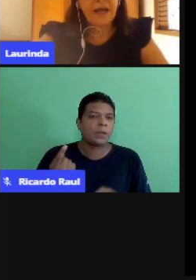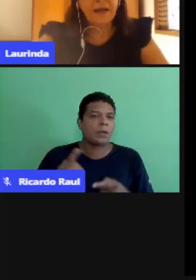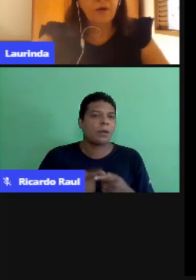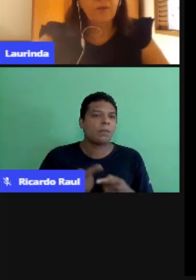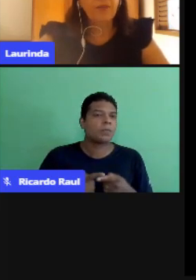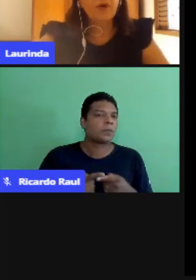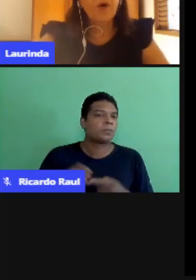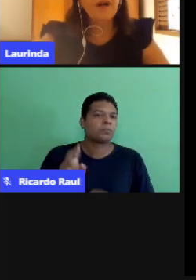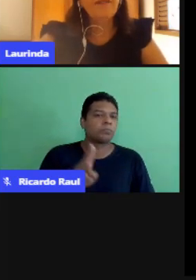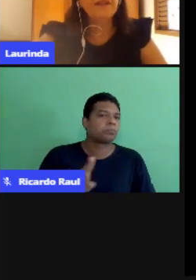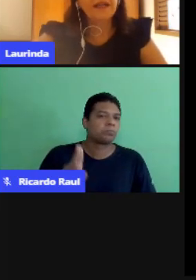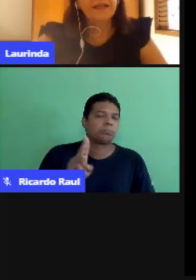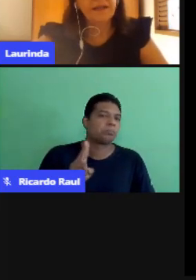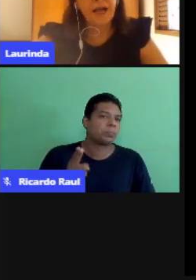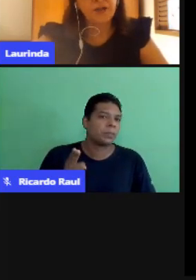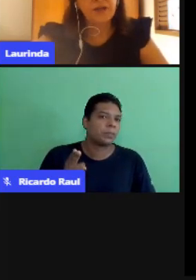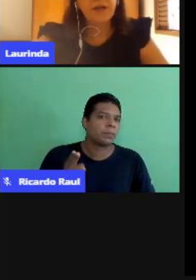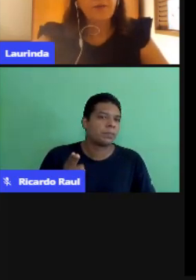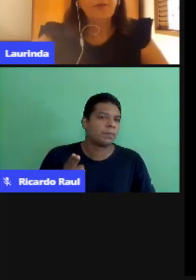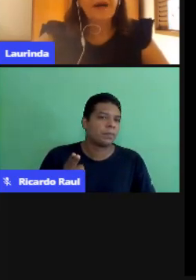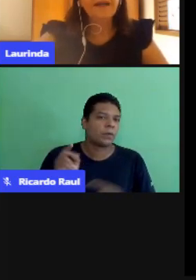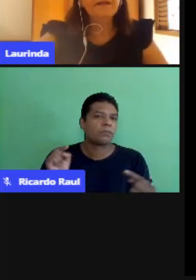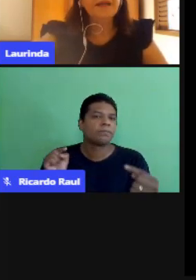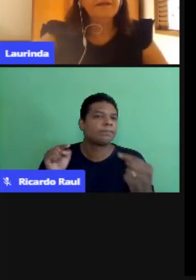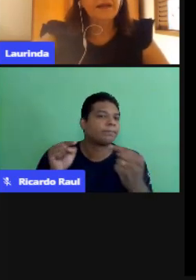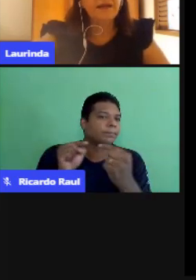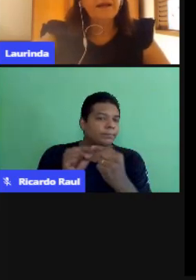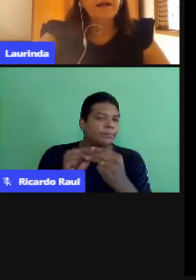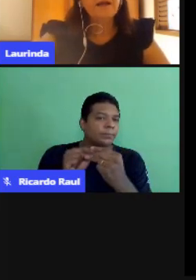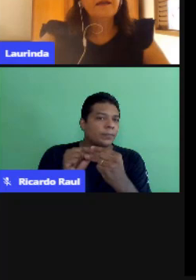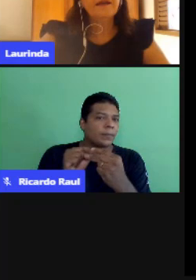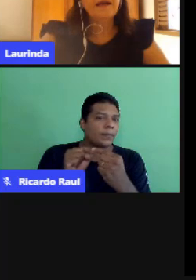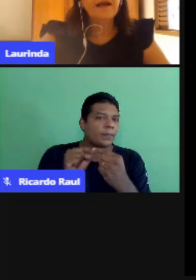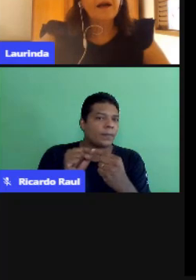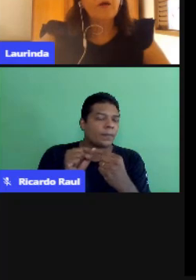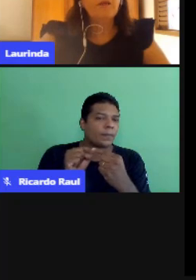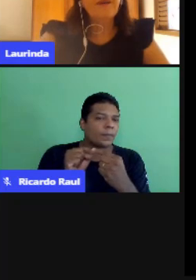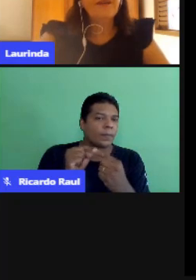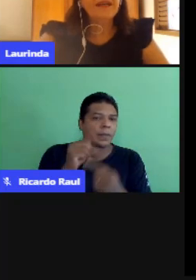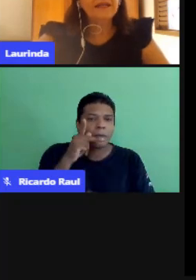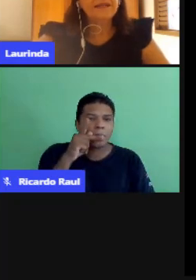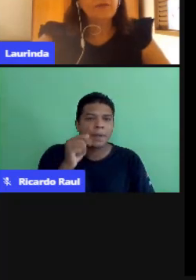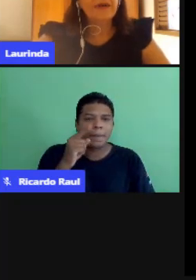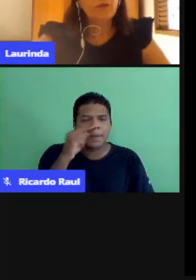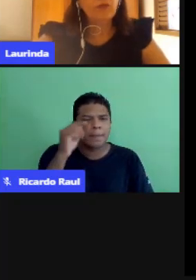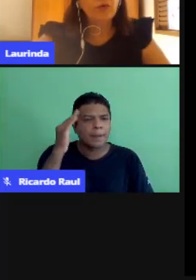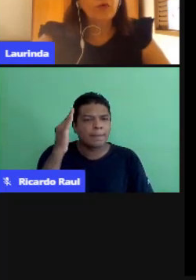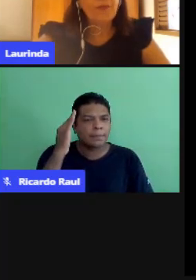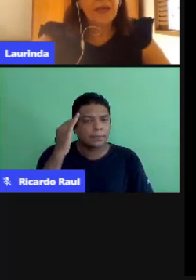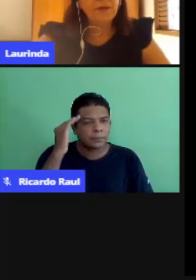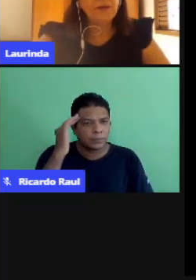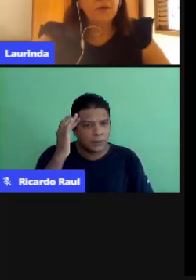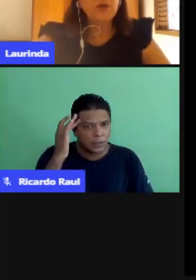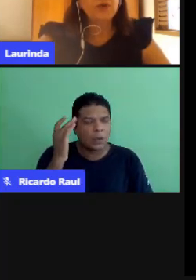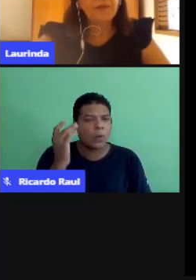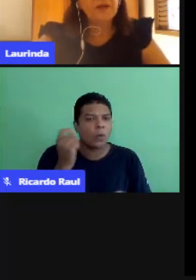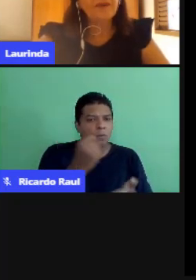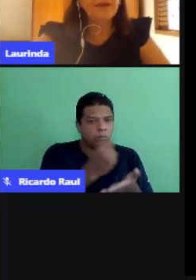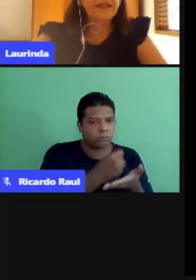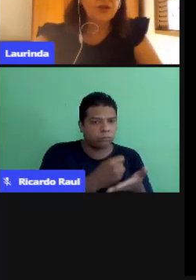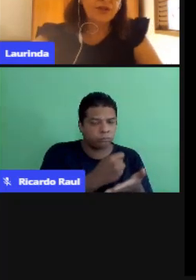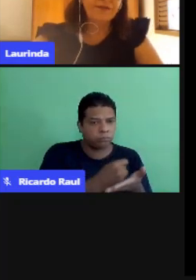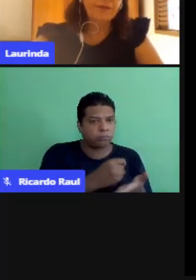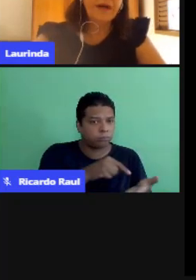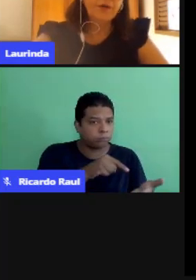vai usar? Qual é a finalidade? O pai entender que é uma avaliação, um documento, né, um